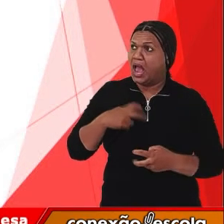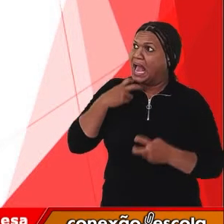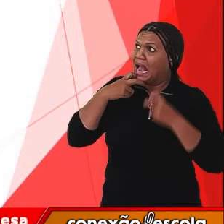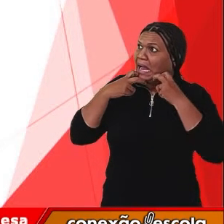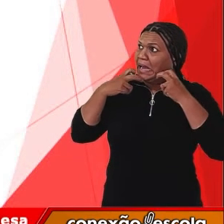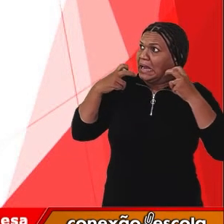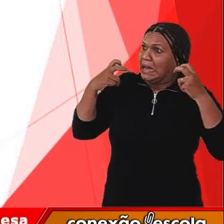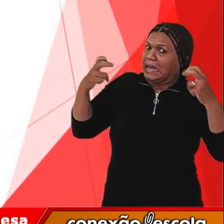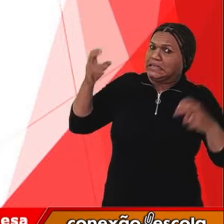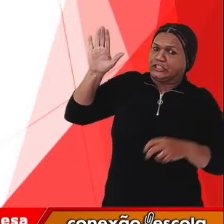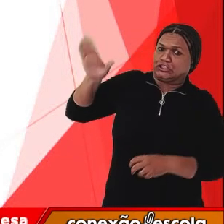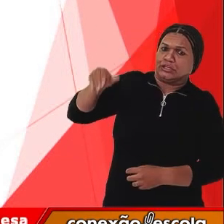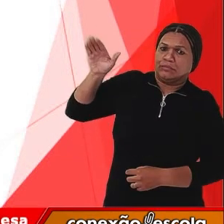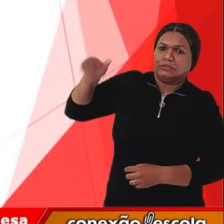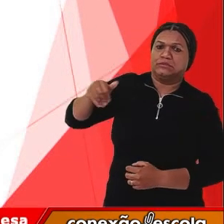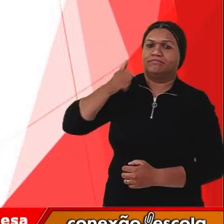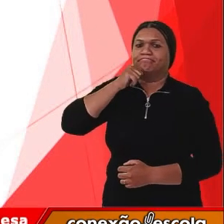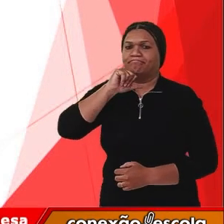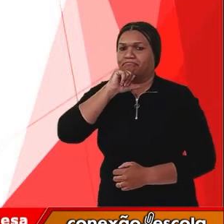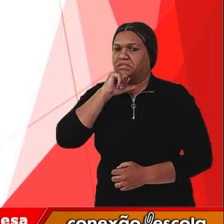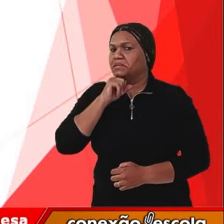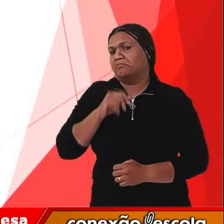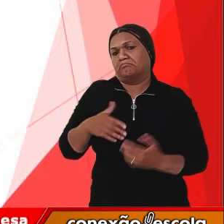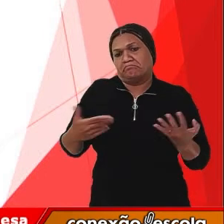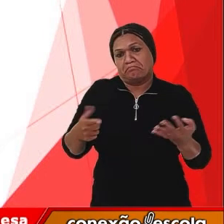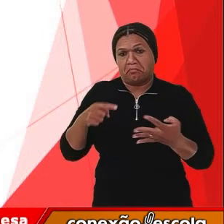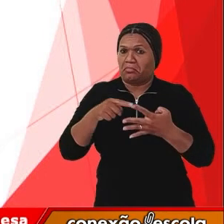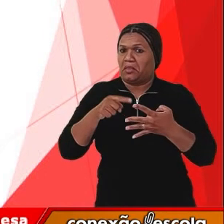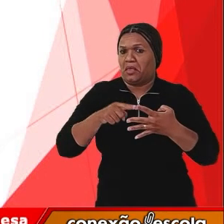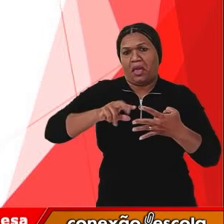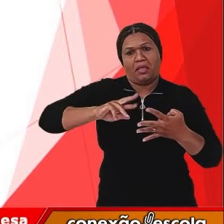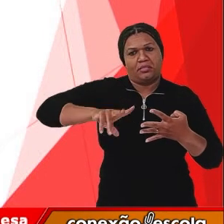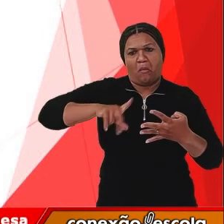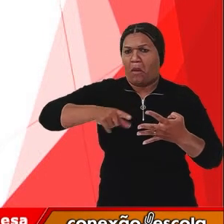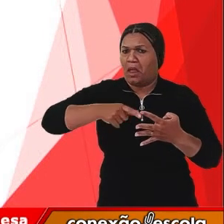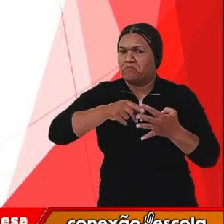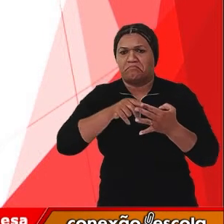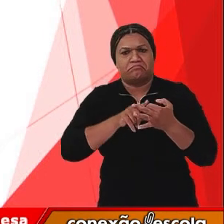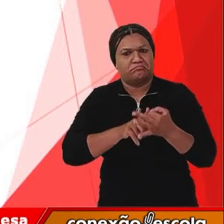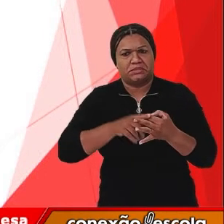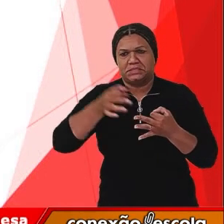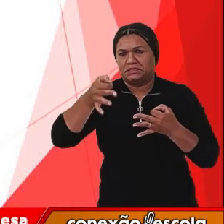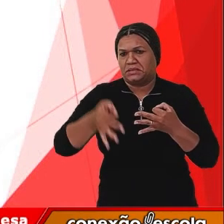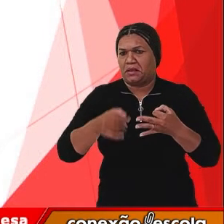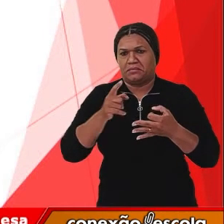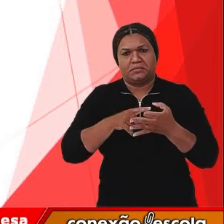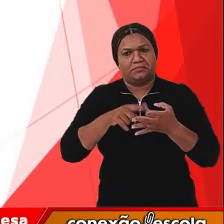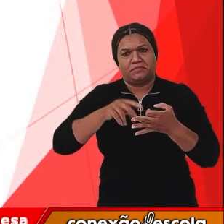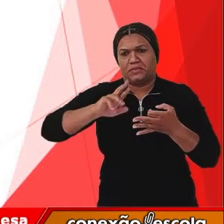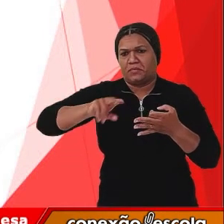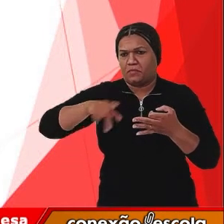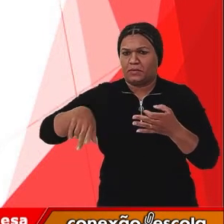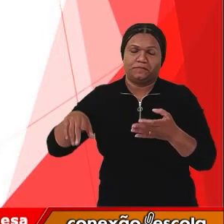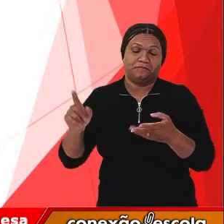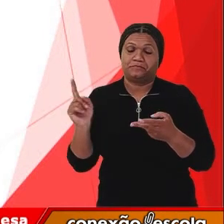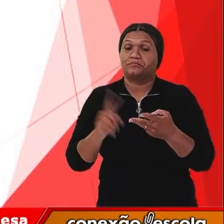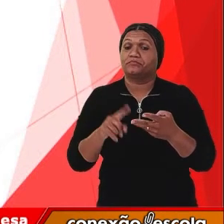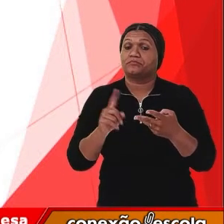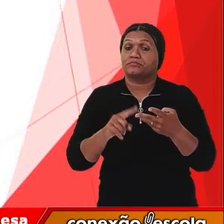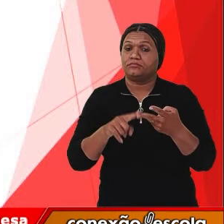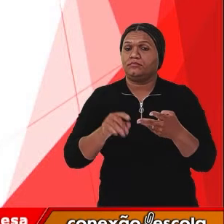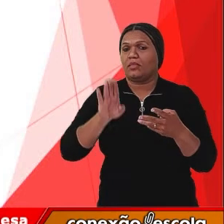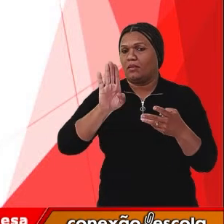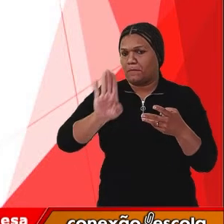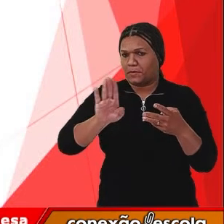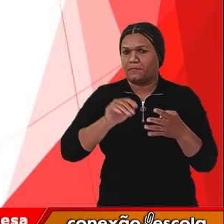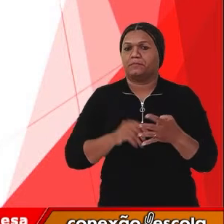gritou a mãe o Ou seja a letra não pode ser a resposta correta para esse anunciado a a letra B